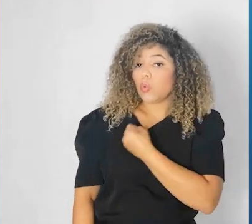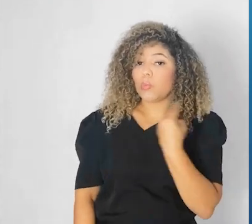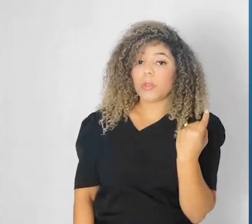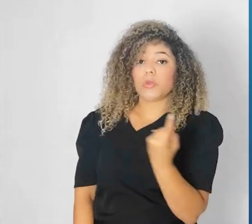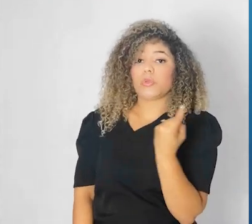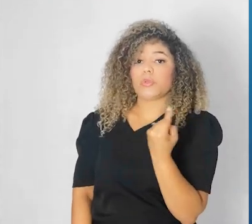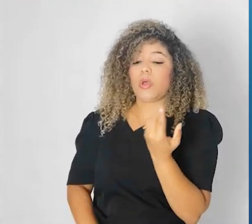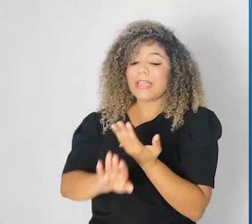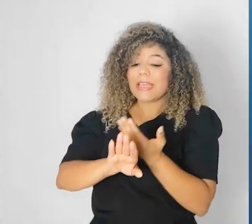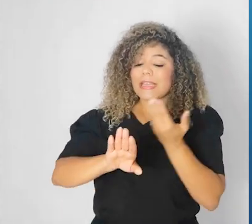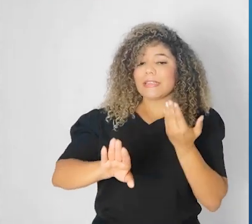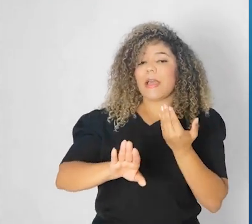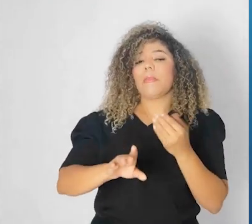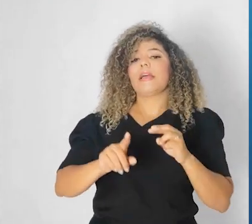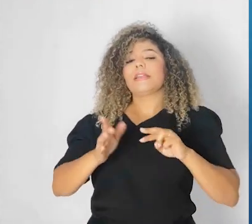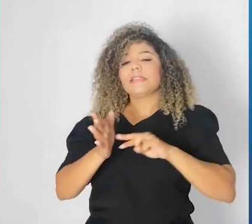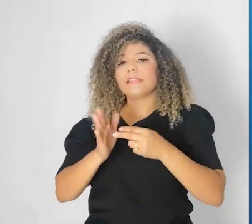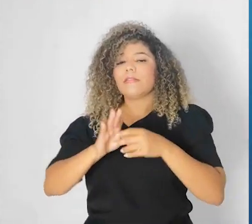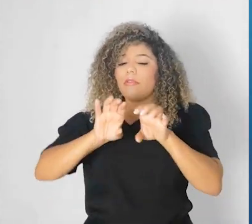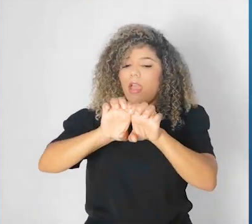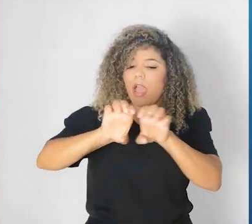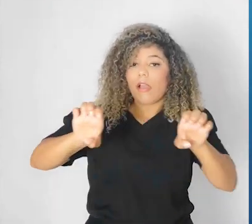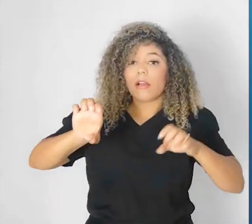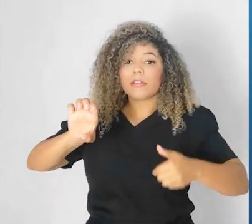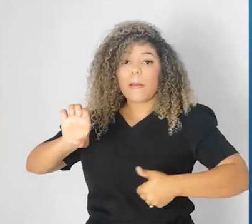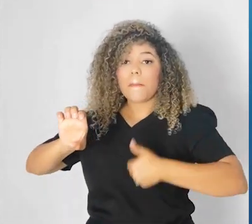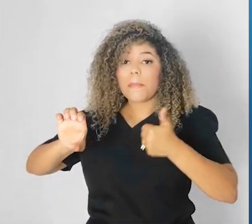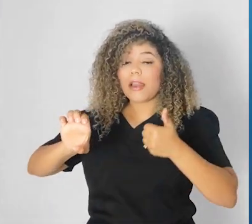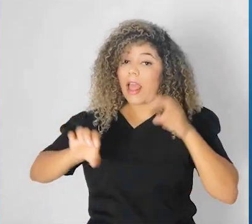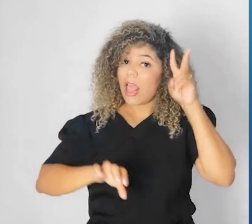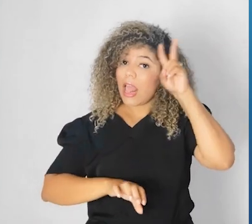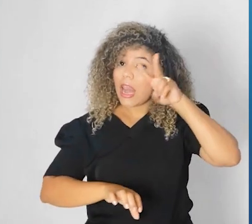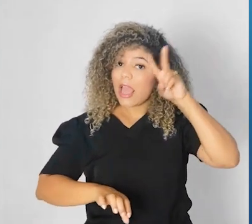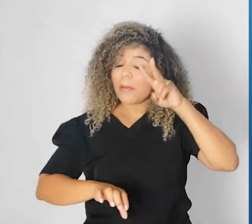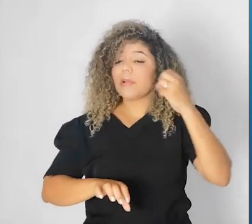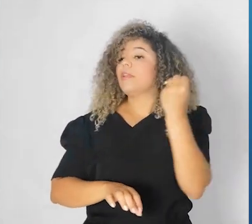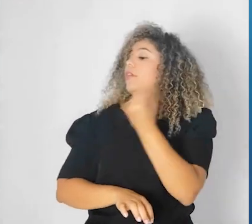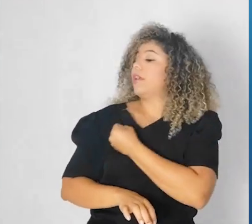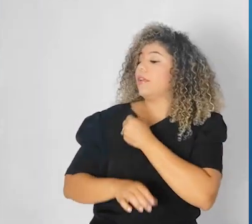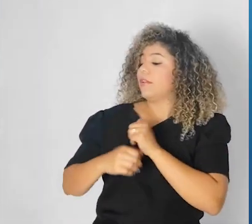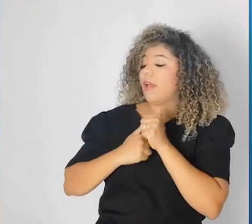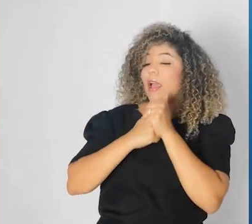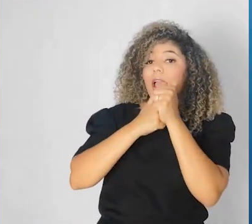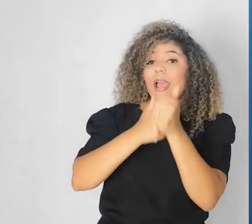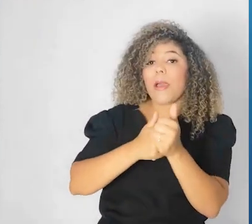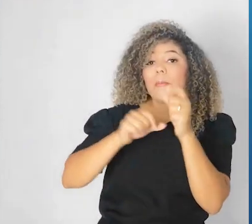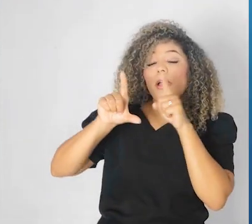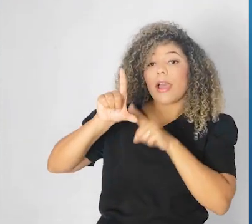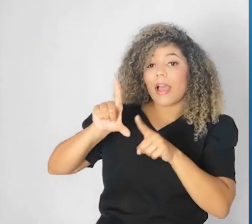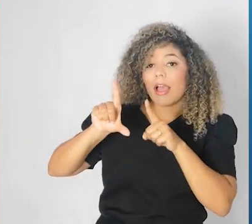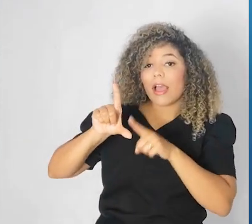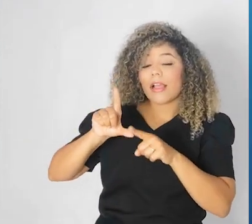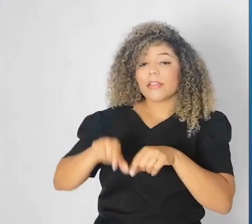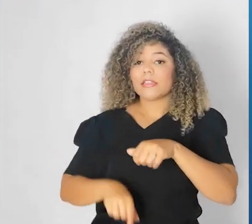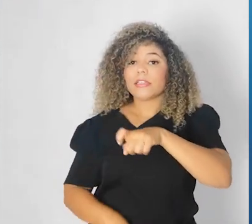ser uma definição dessa equação do primeiro grau. E lembrando que esses números que acompanham essas letras, no caso aqui x e